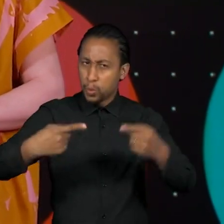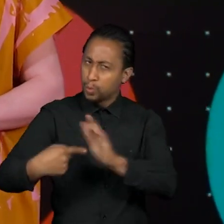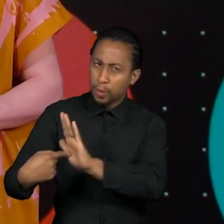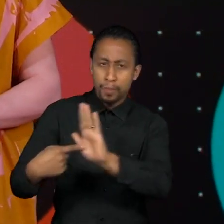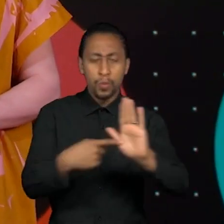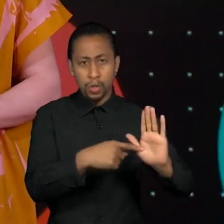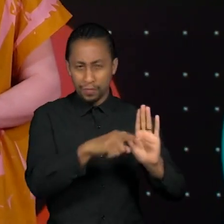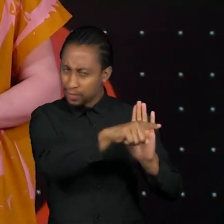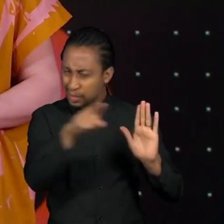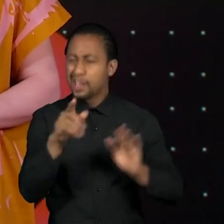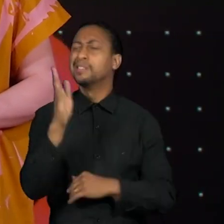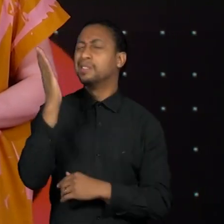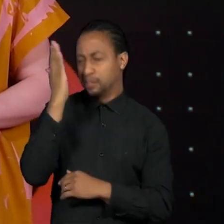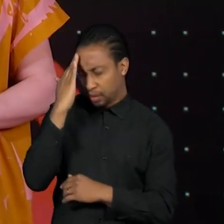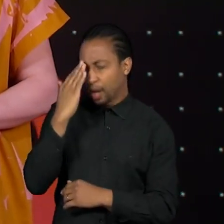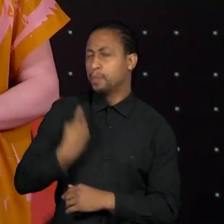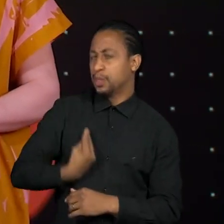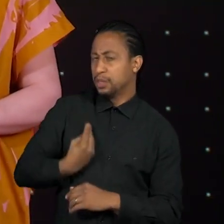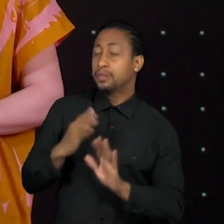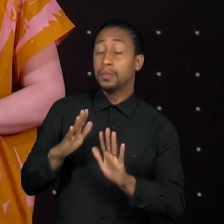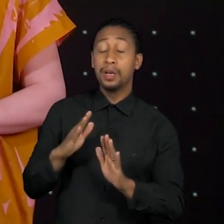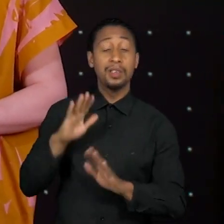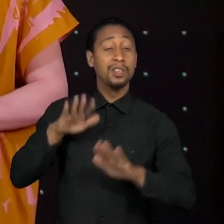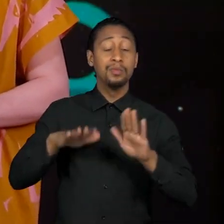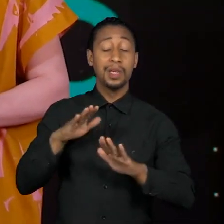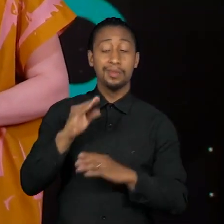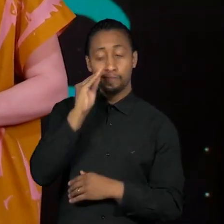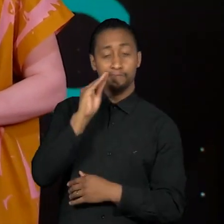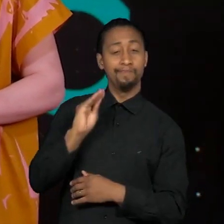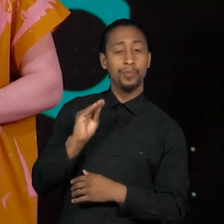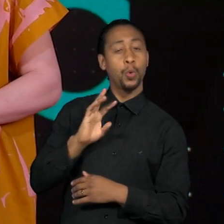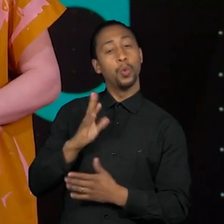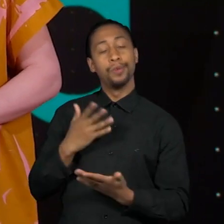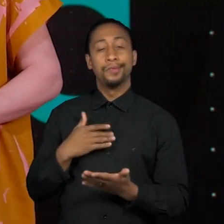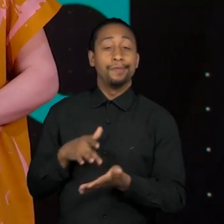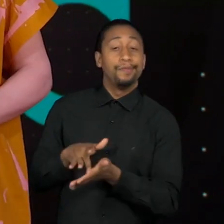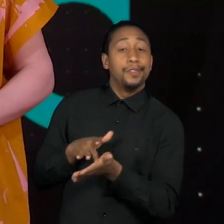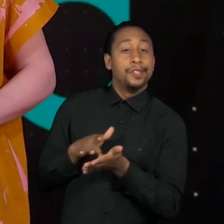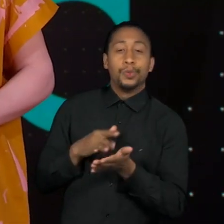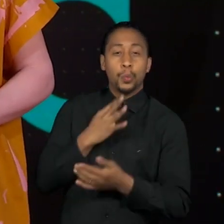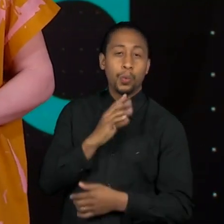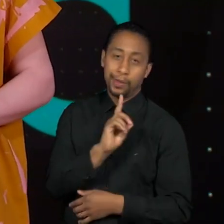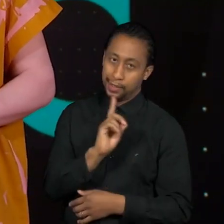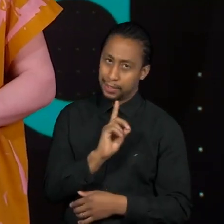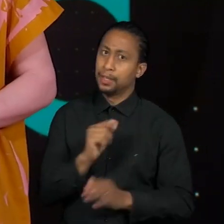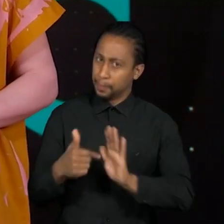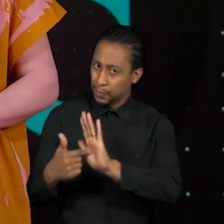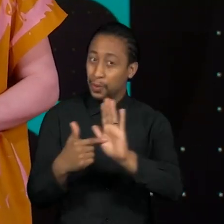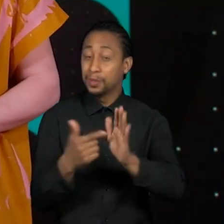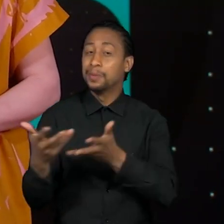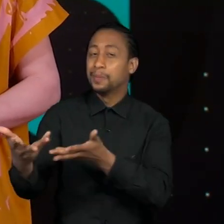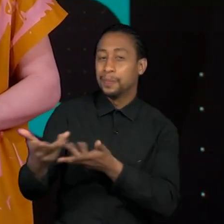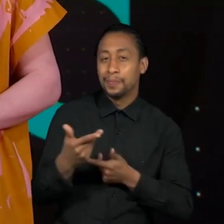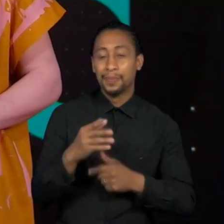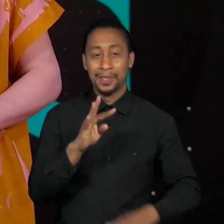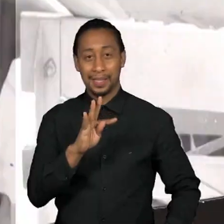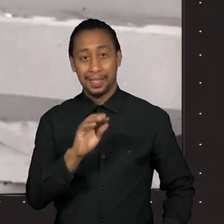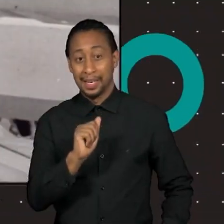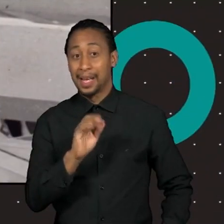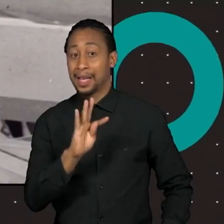que a gente sabe que existe, mas ignora ou finge ignorar. É com prazer que recebemos Tata